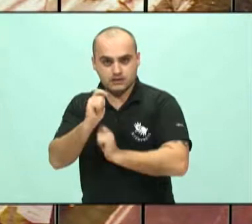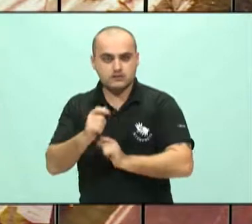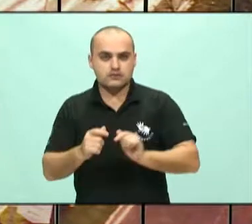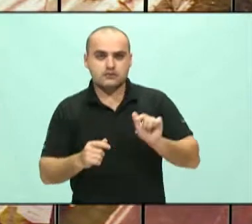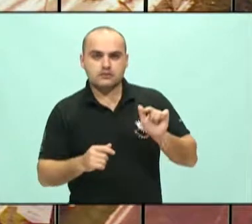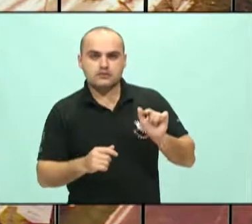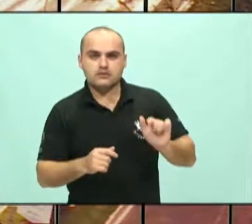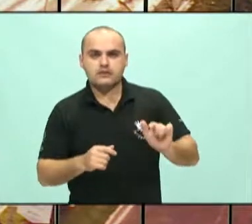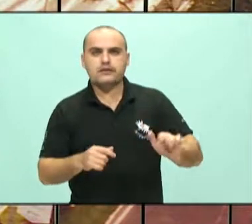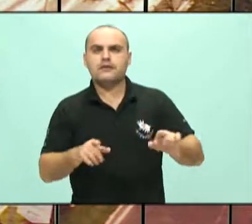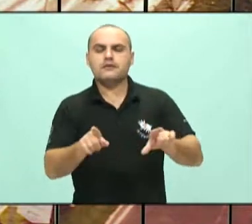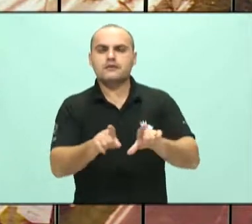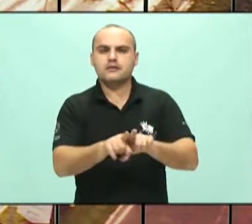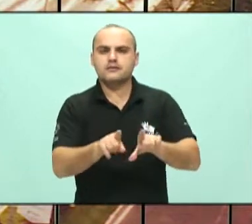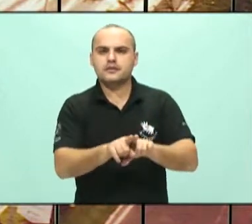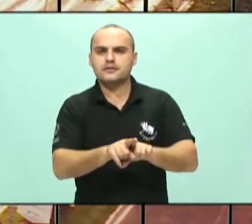daqui os